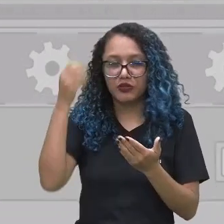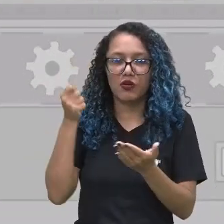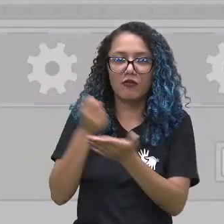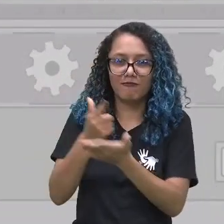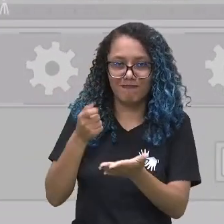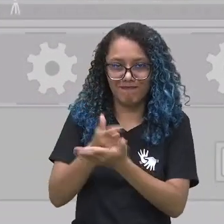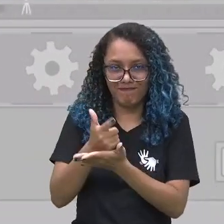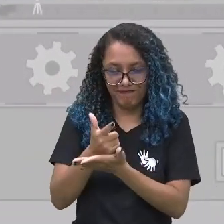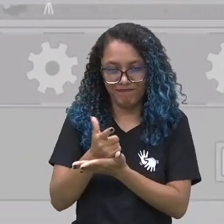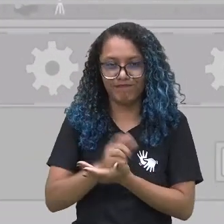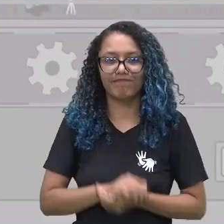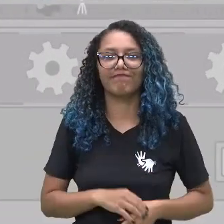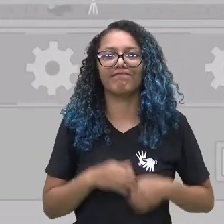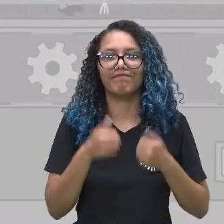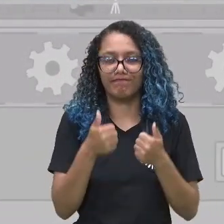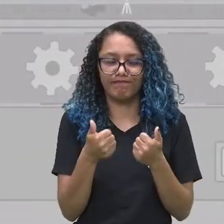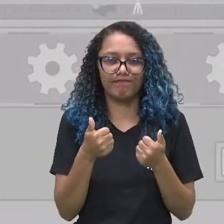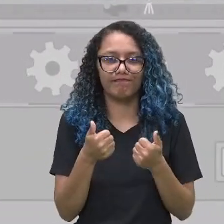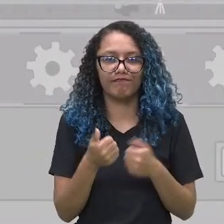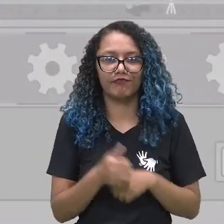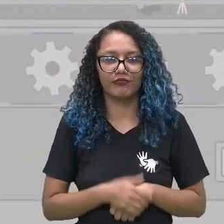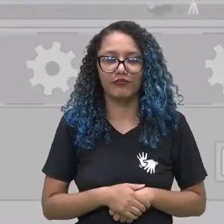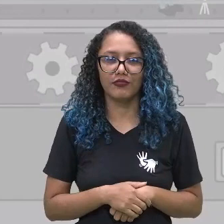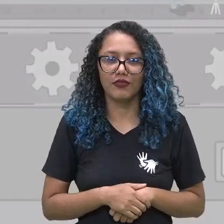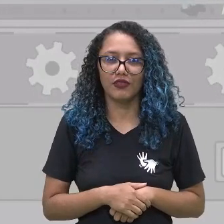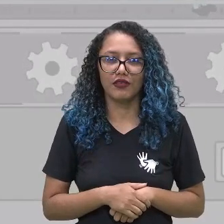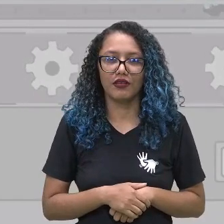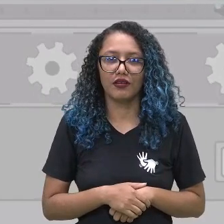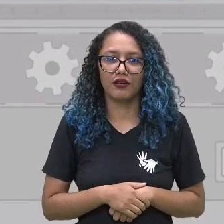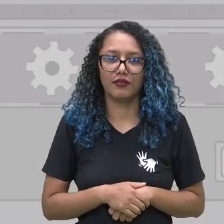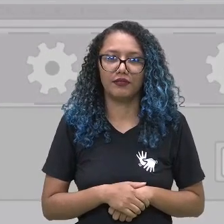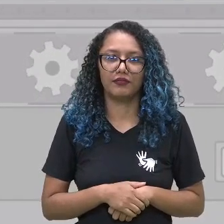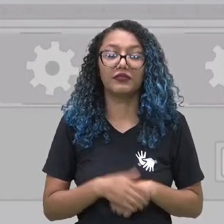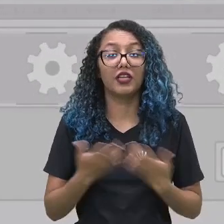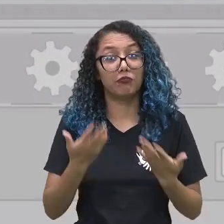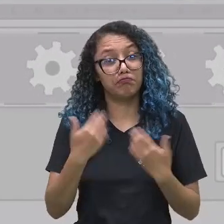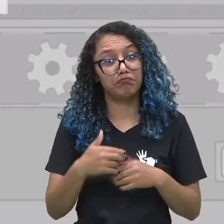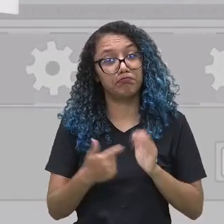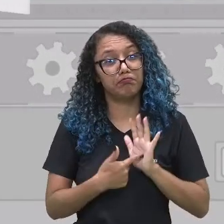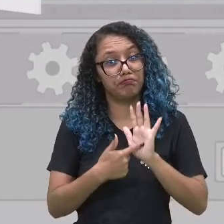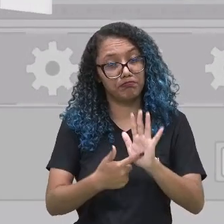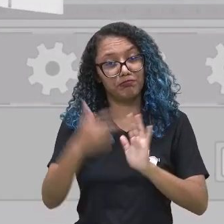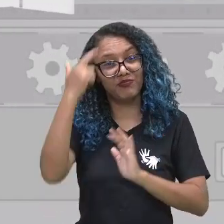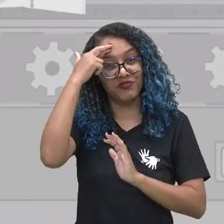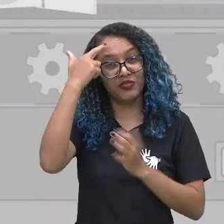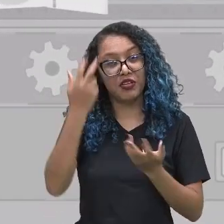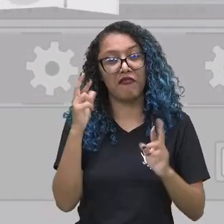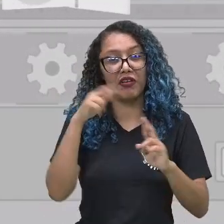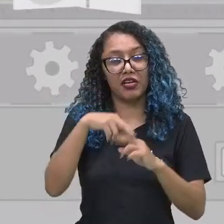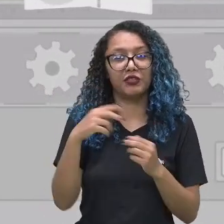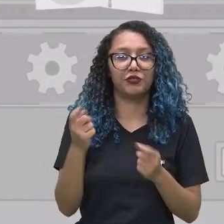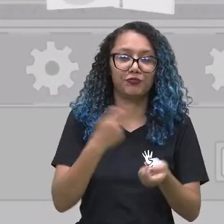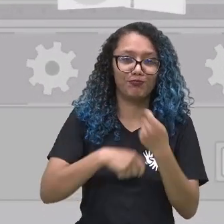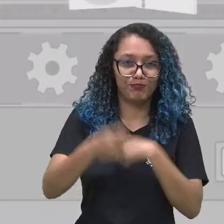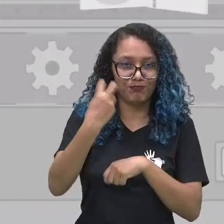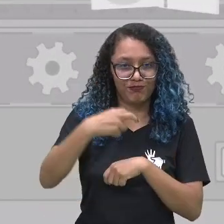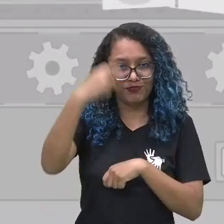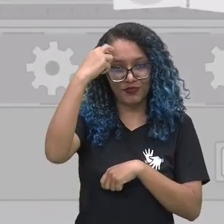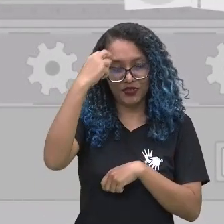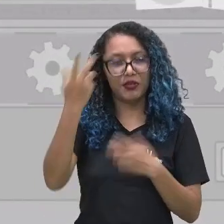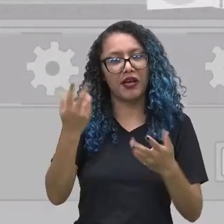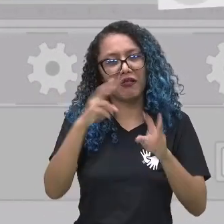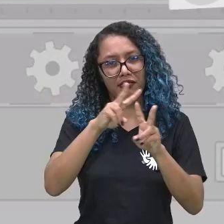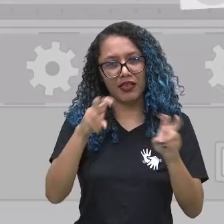bem. Então a gente traz aqui essa reflexão, né, sobre indústria cultural, que é um